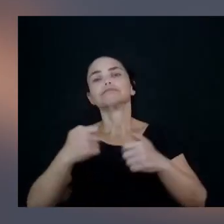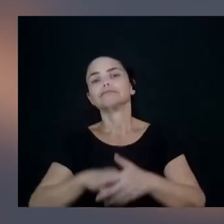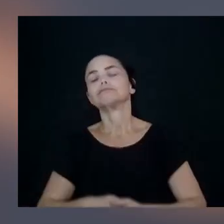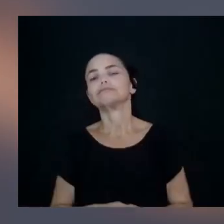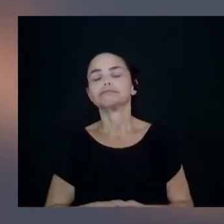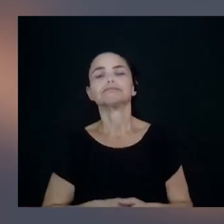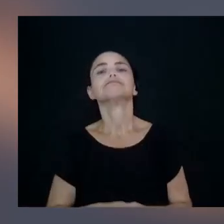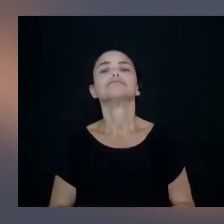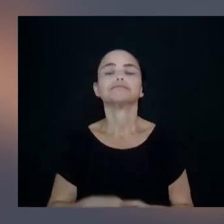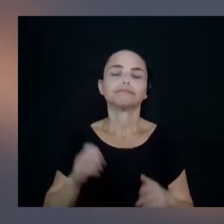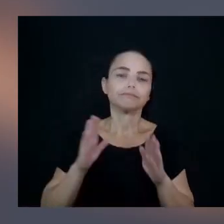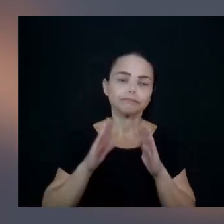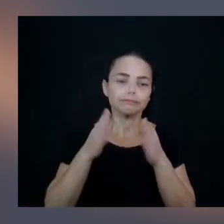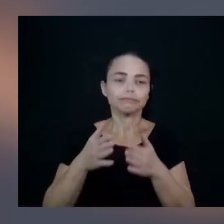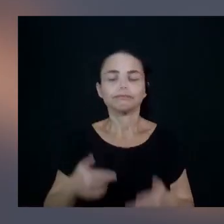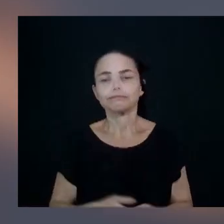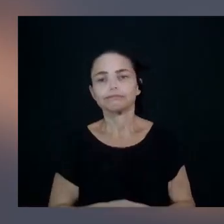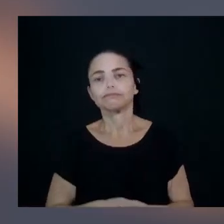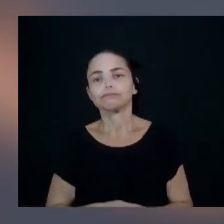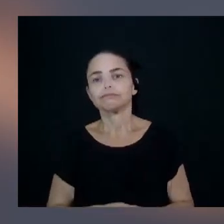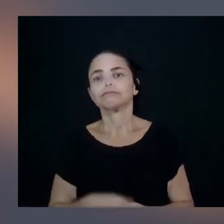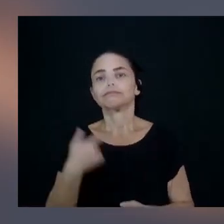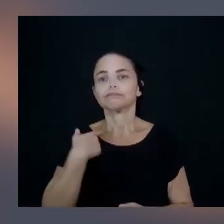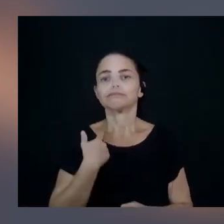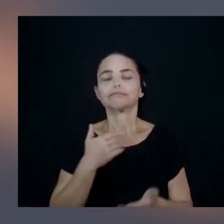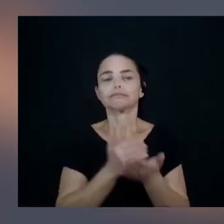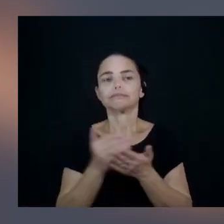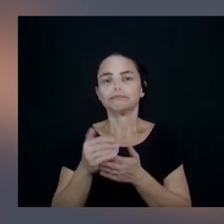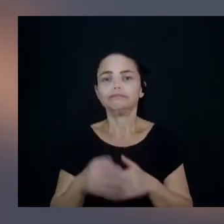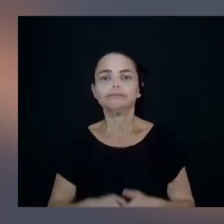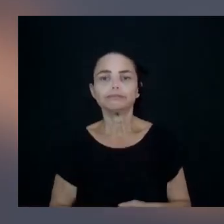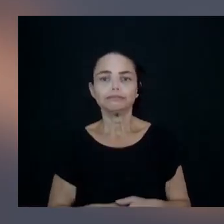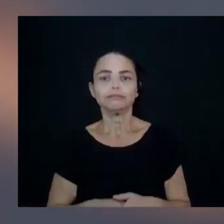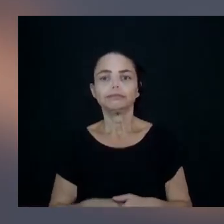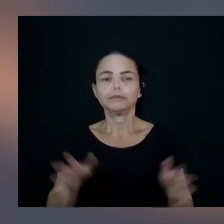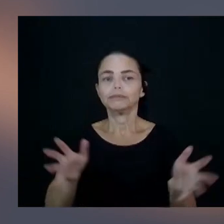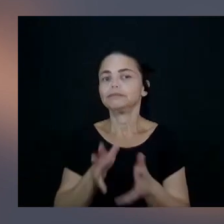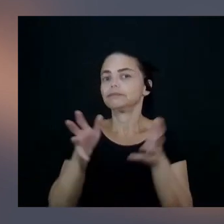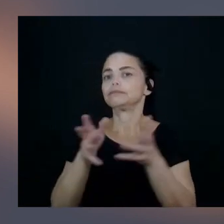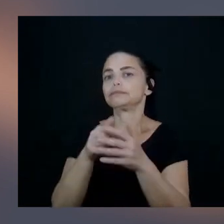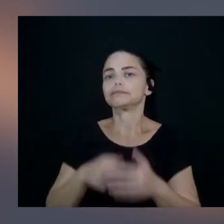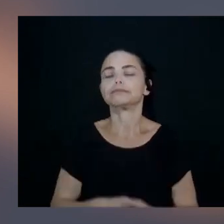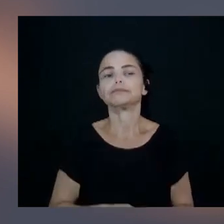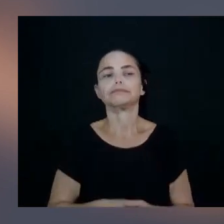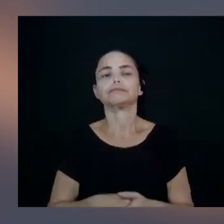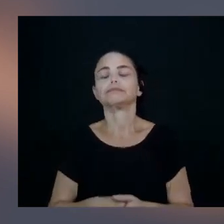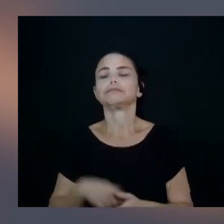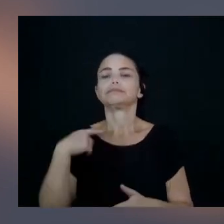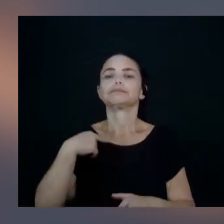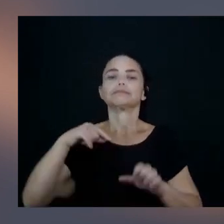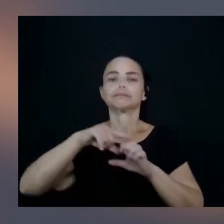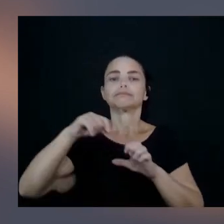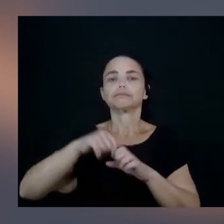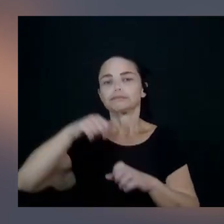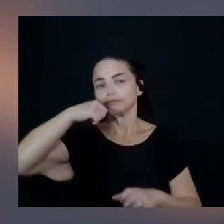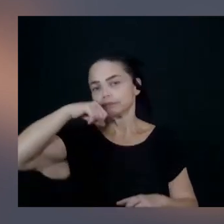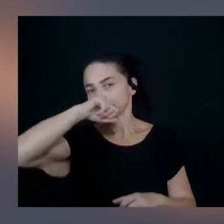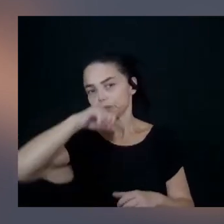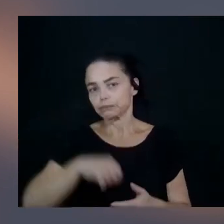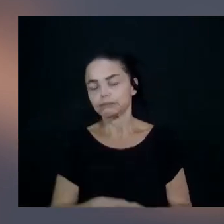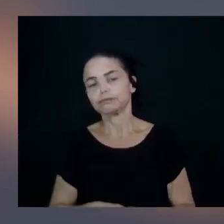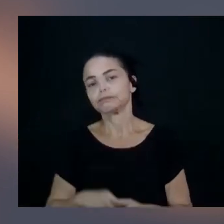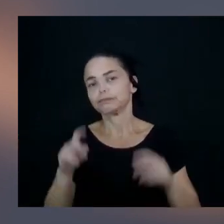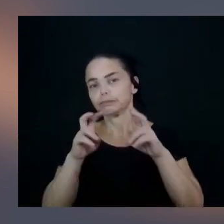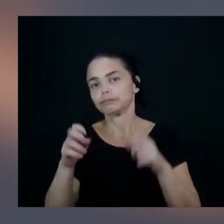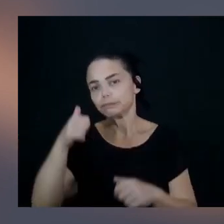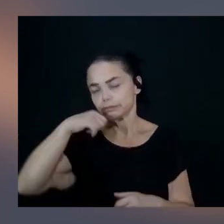específico. Então, foi assim que a gente começou a estimular mais ainda o empreendedorismo materno. A gente, quando fala de mãe, tem uma